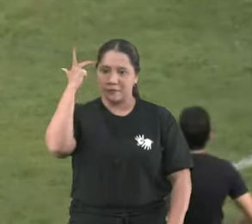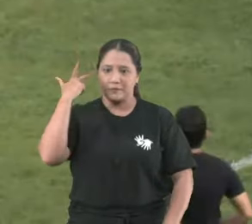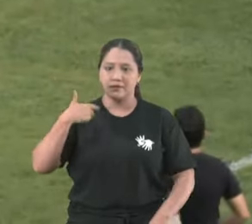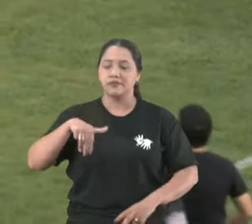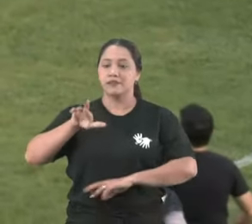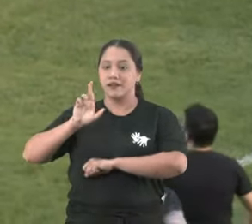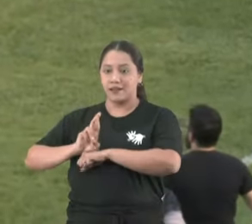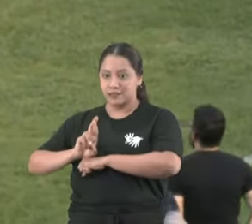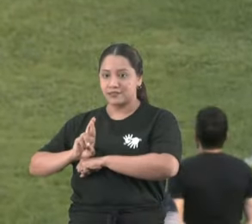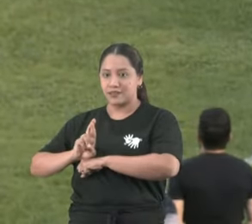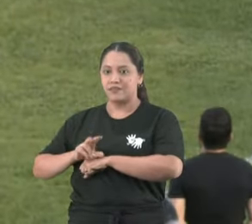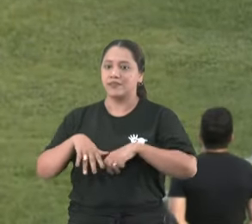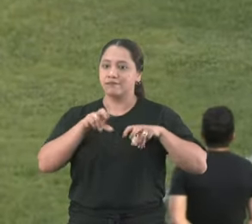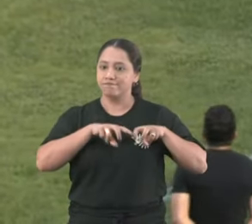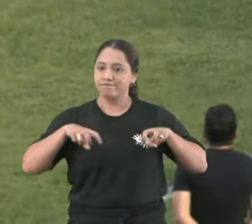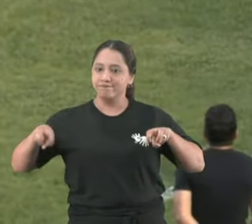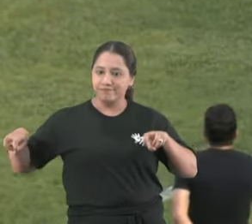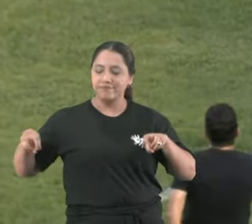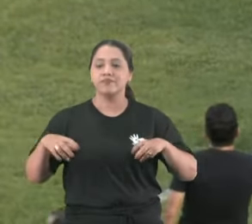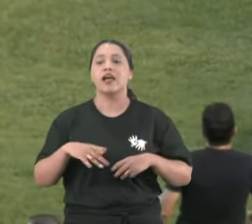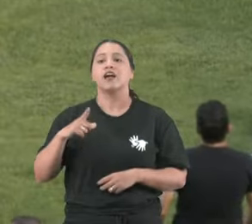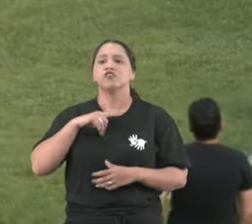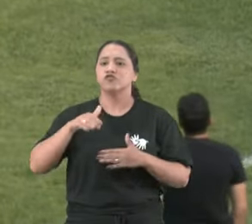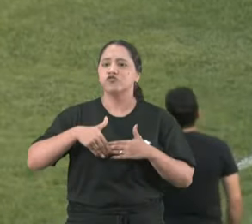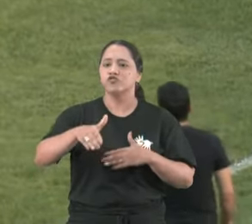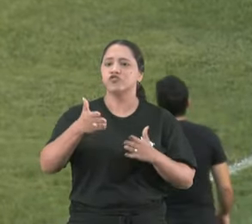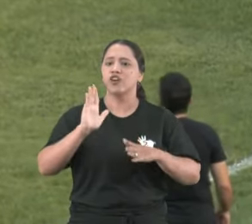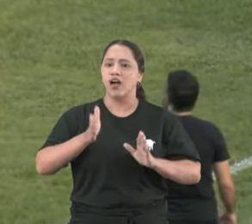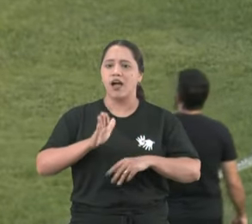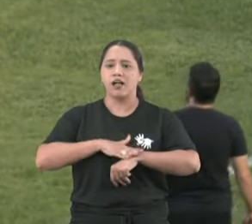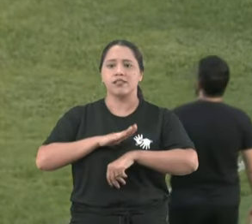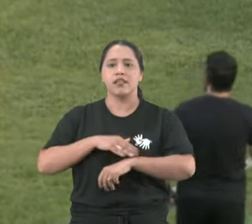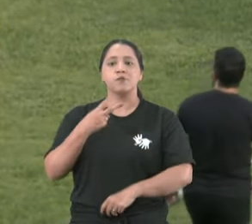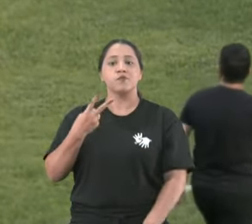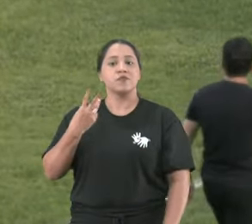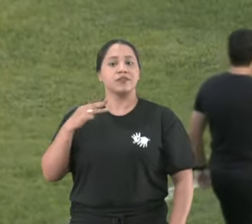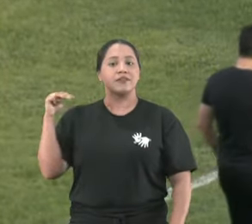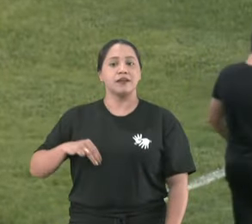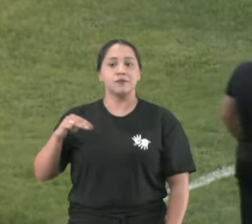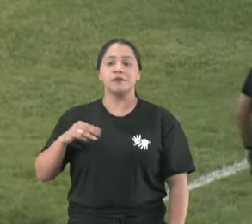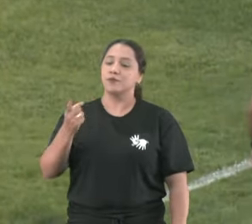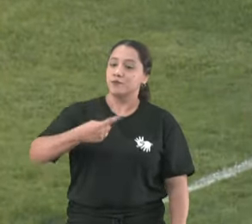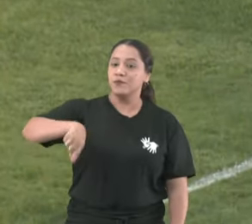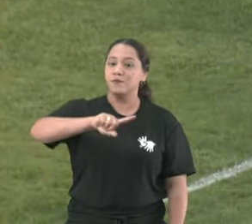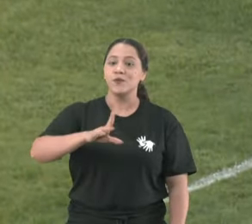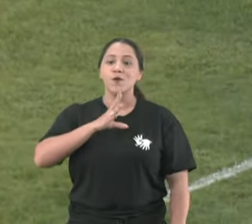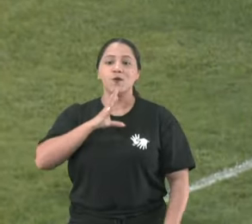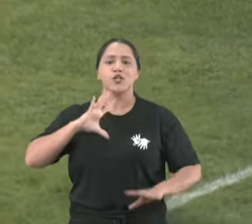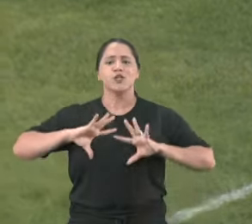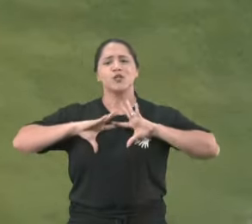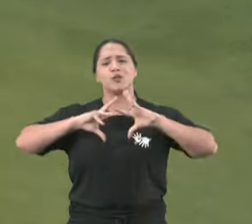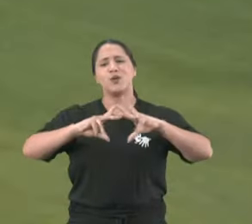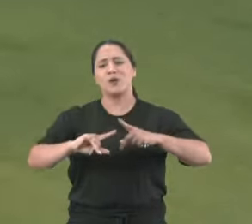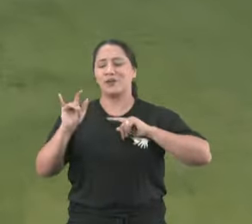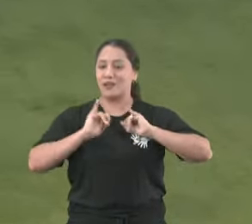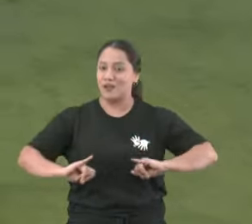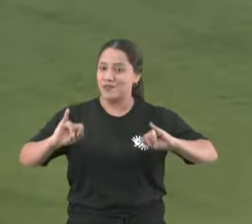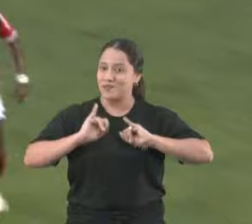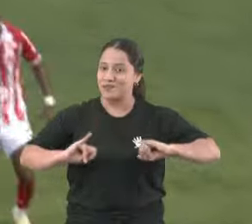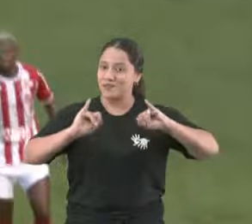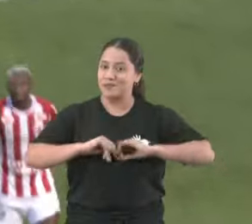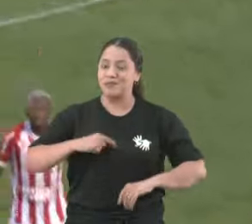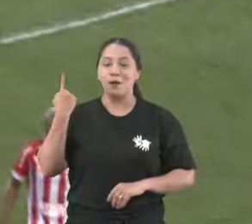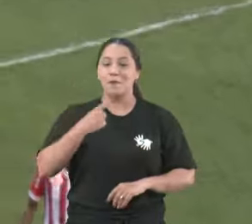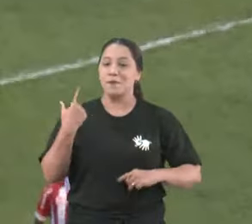Muita partida ainda pela frente, vamos chegando aí a 23 minutos. Mas para você conhecer todas as informações nessa